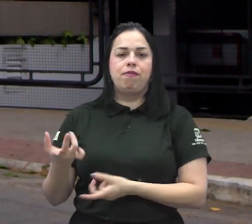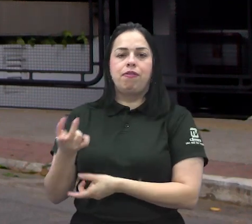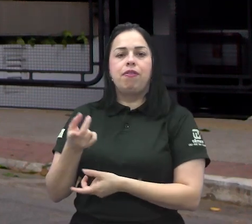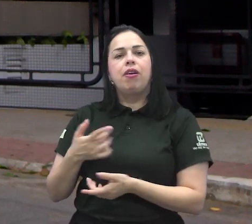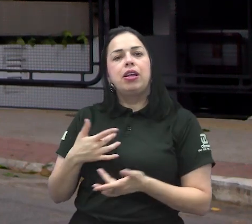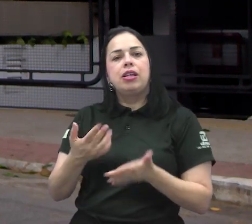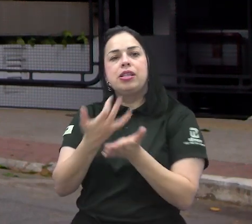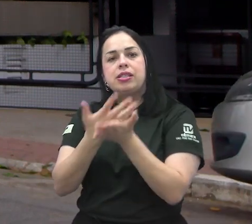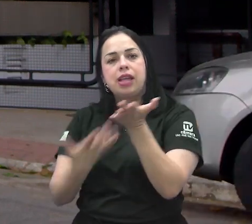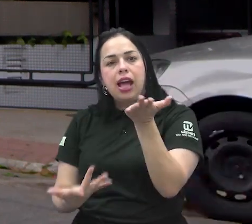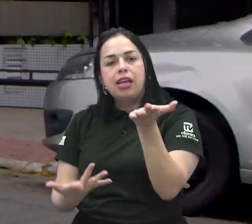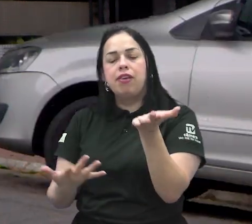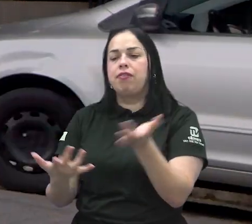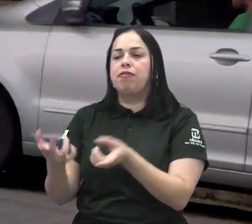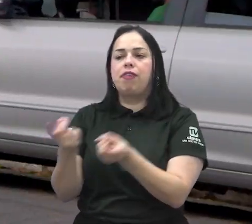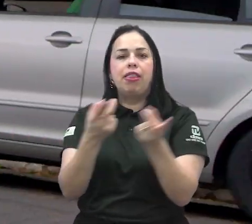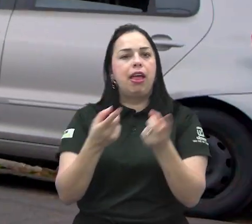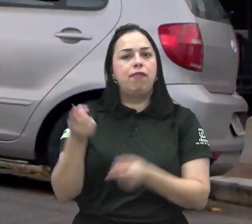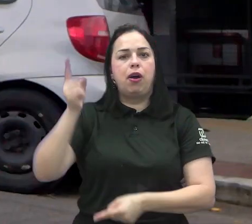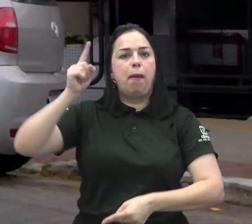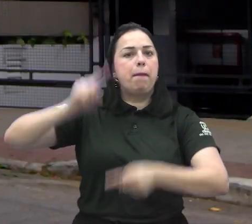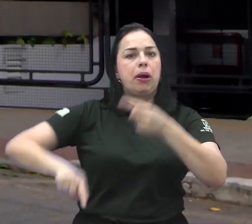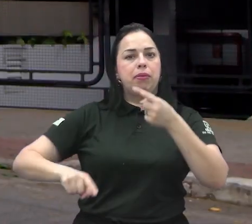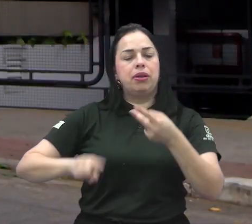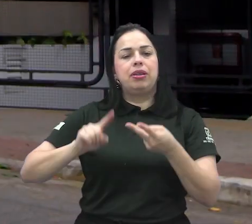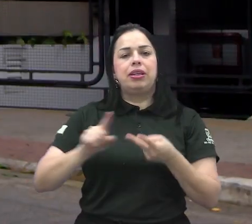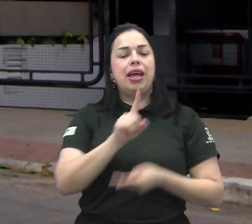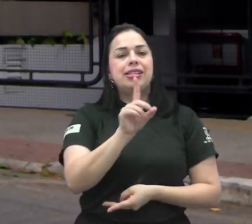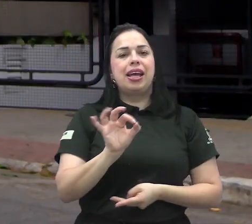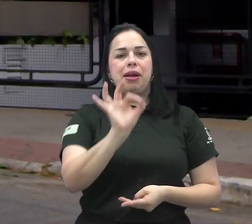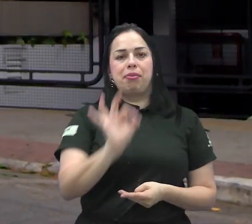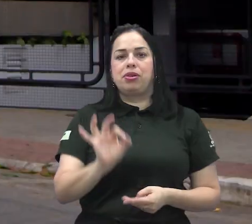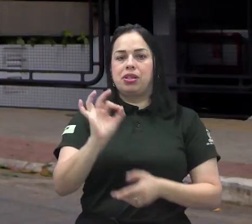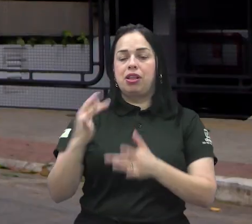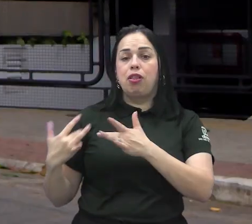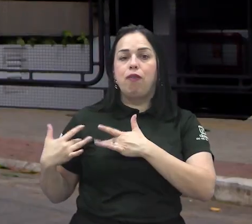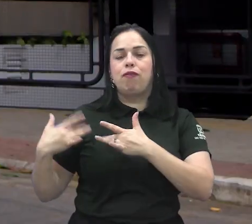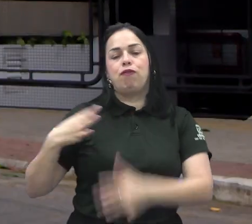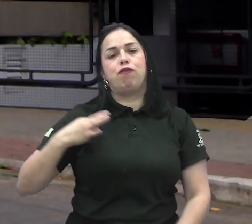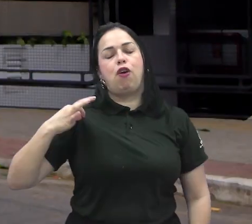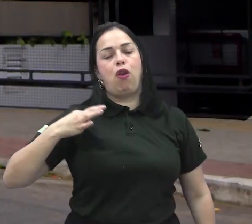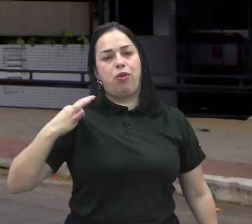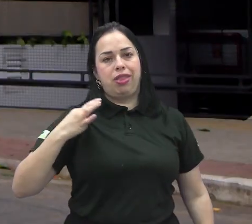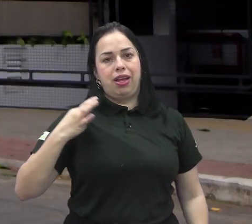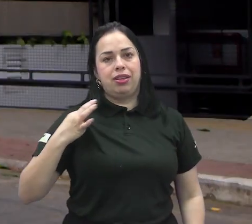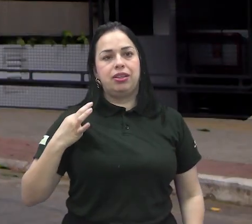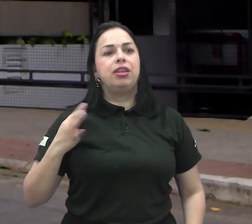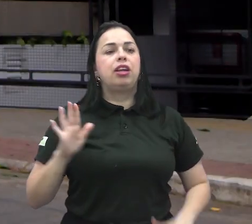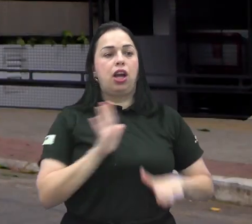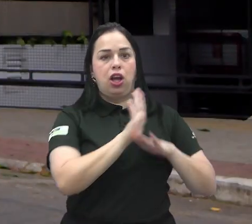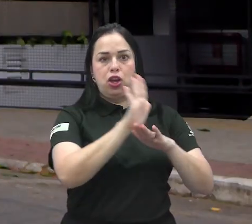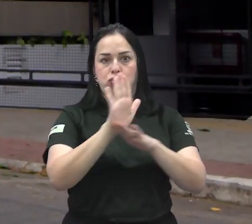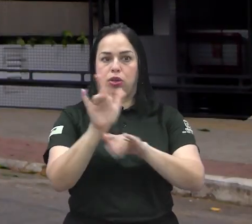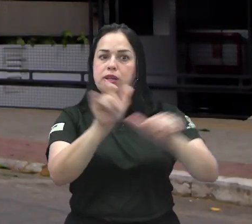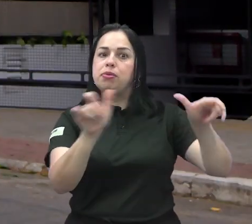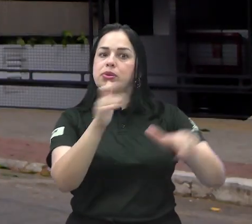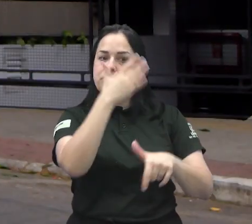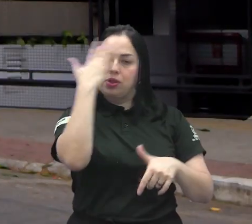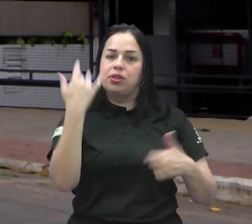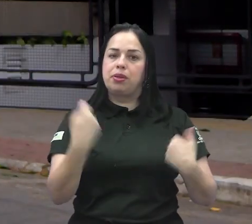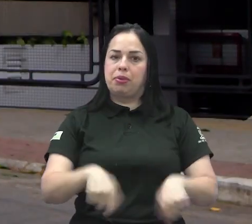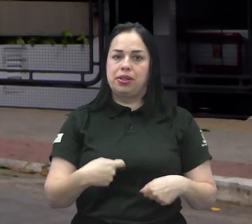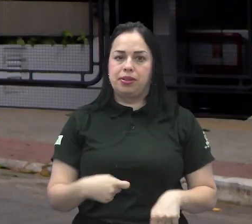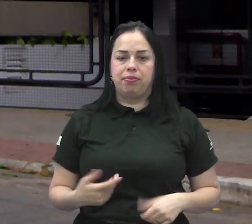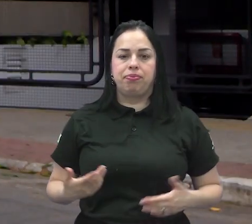a comercialização do sangue foi proibida e a doação passou a ser 100% voluntária, o que beneficia a todos